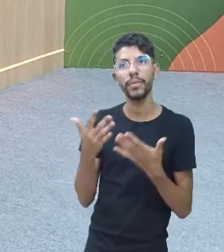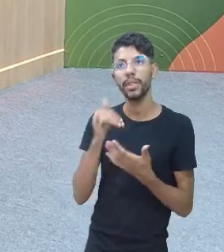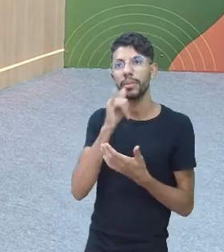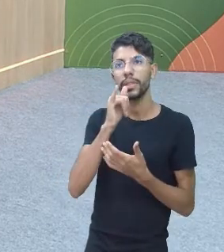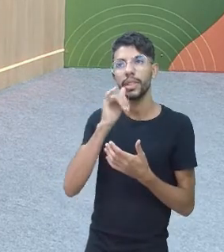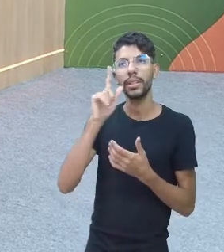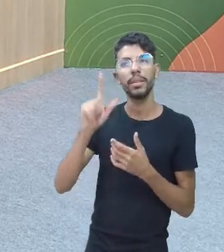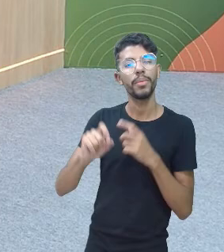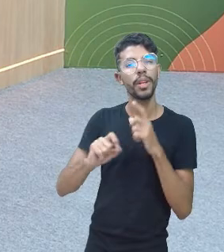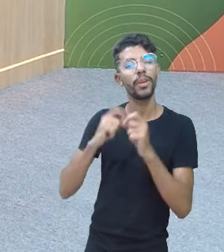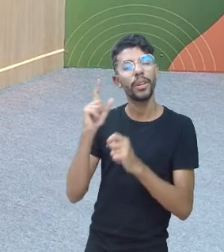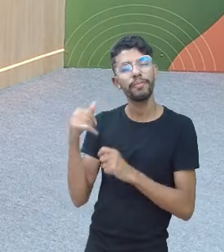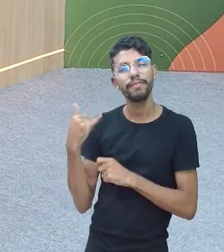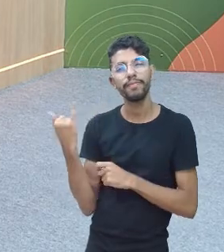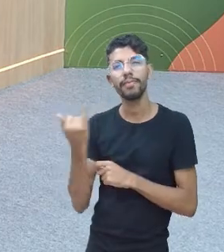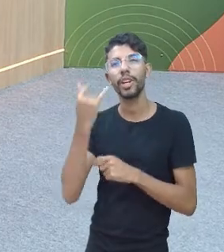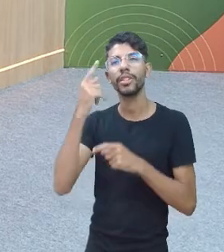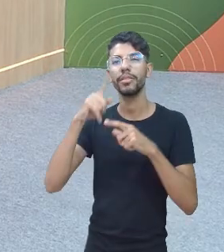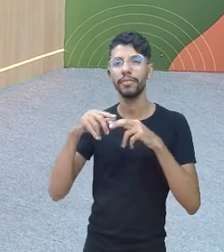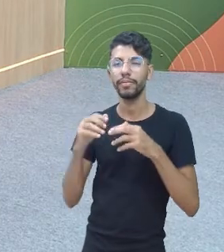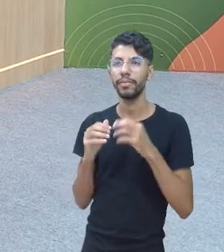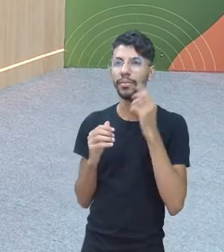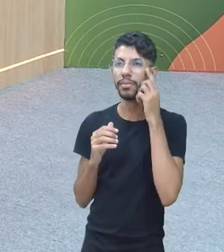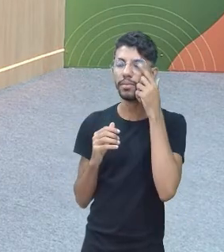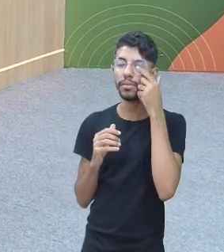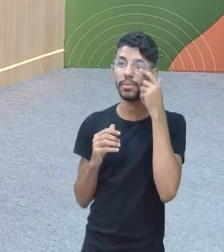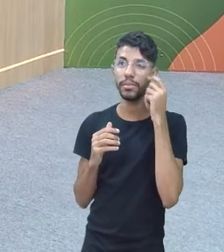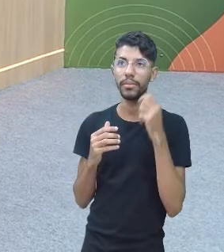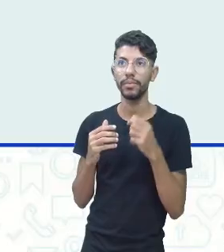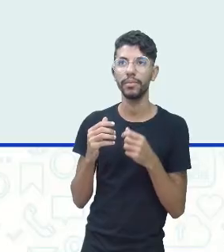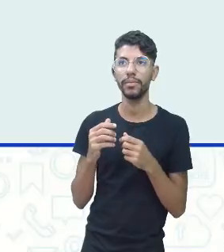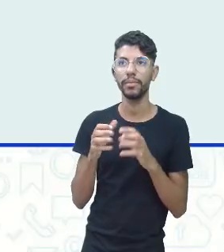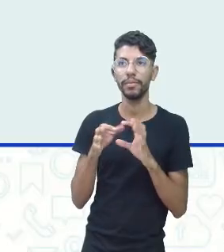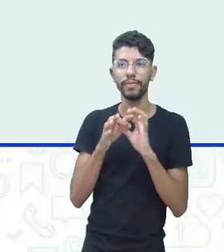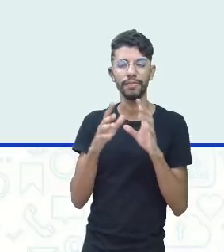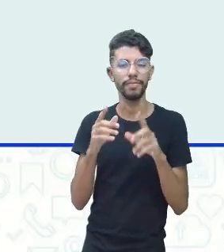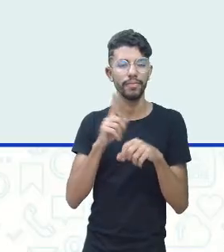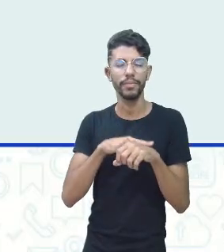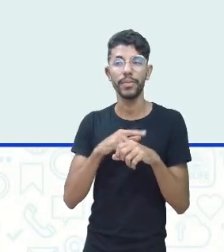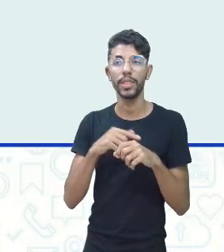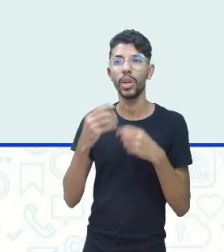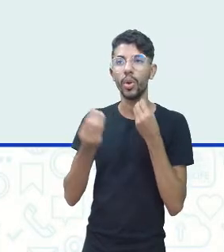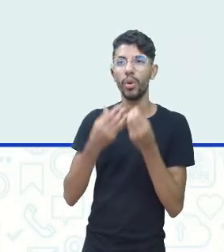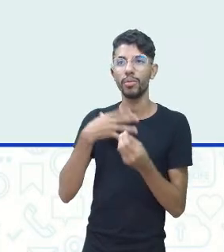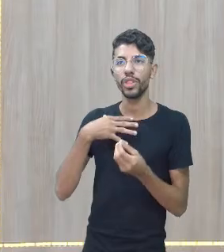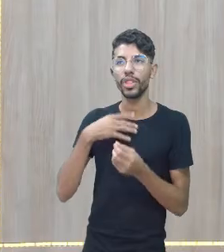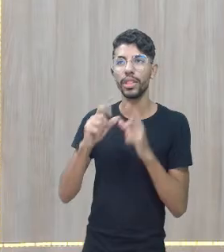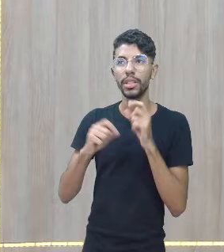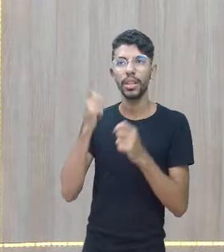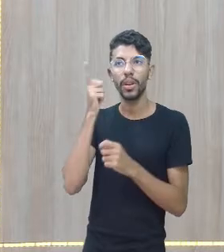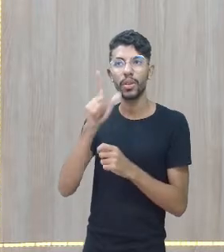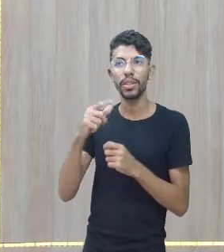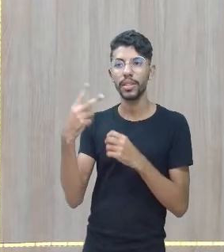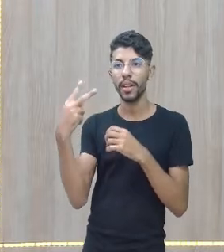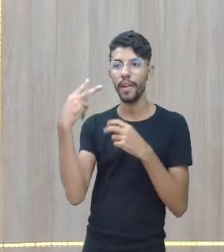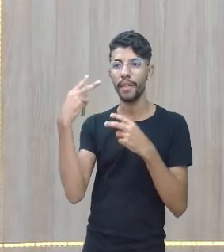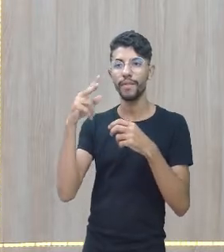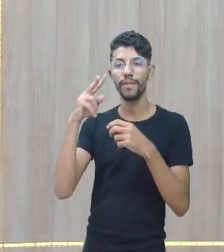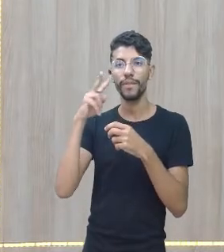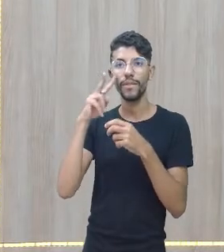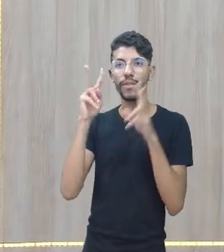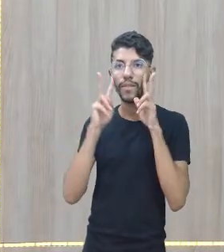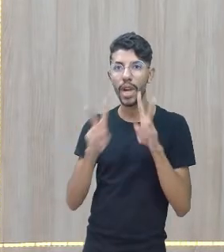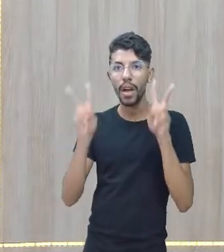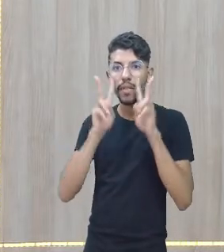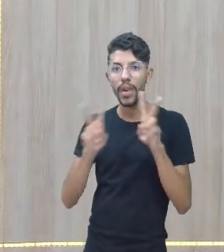um recurso muito importante. O entretenimento como forma de ganhar visibilidade. Então, como eu estava dizendo antes, o tutorial, ele